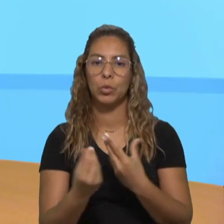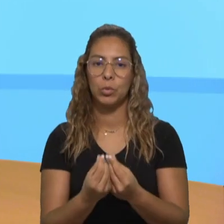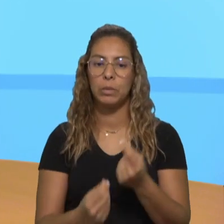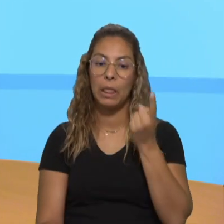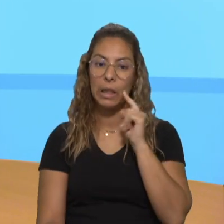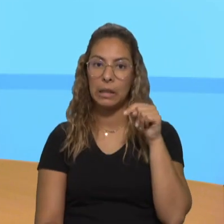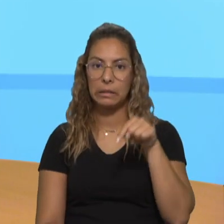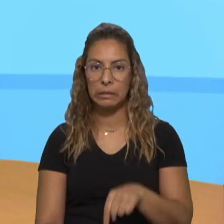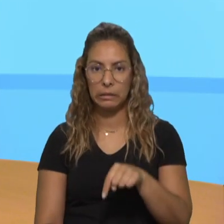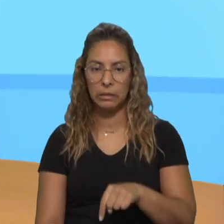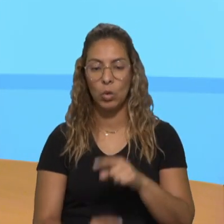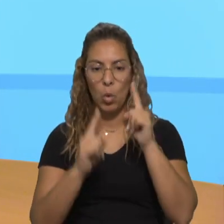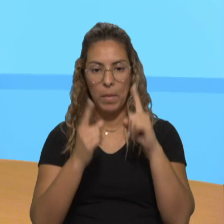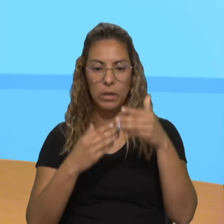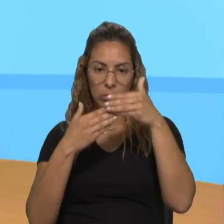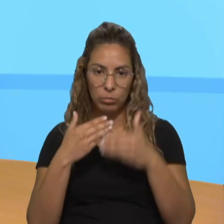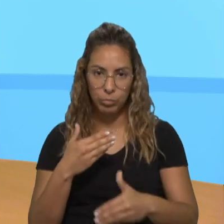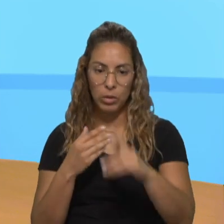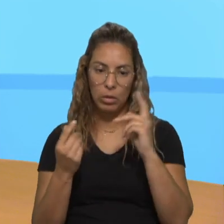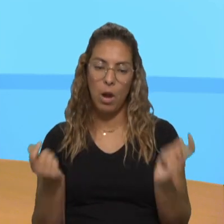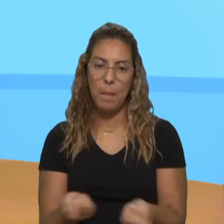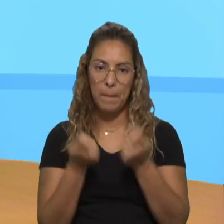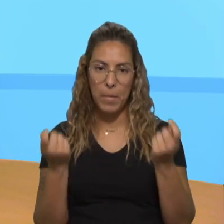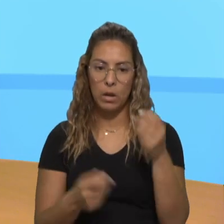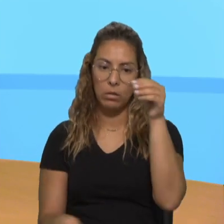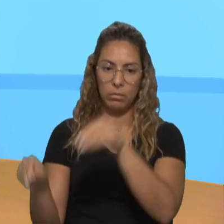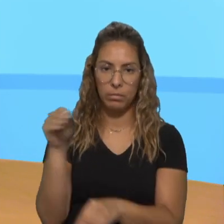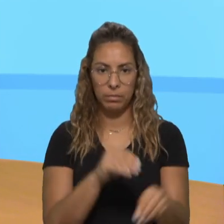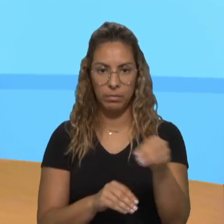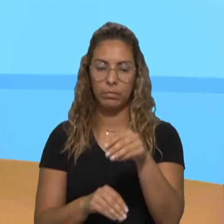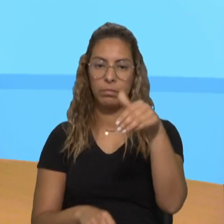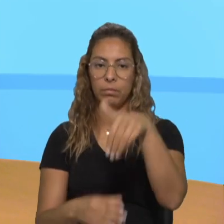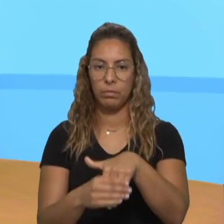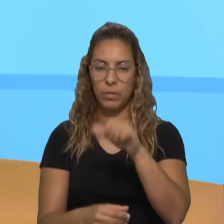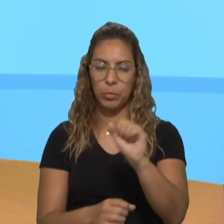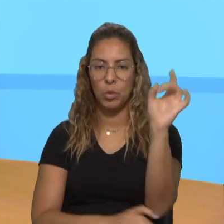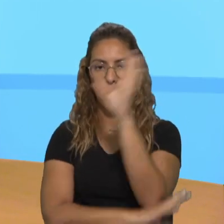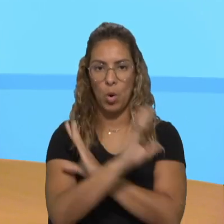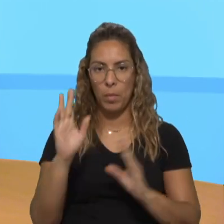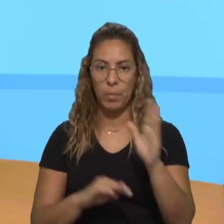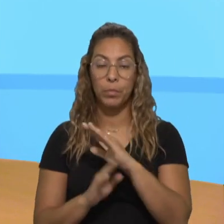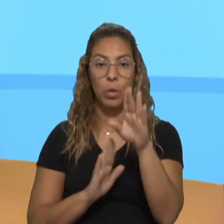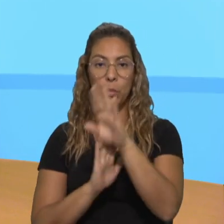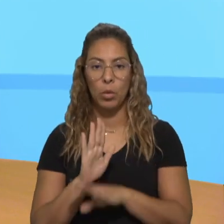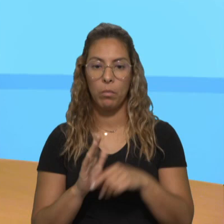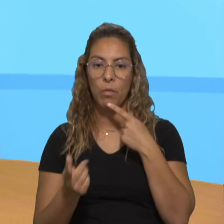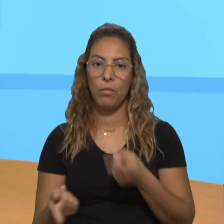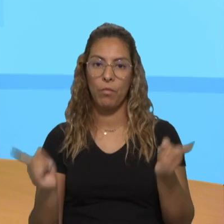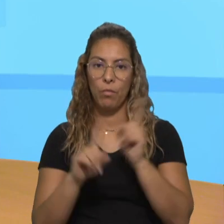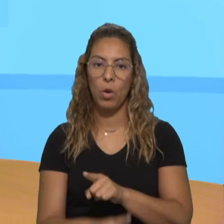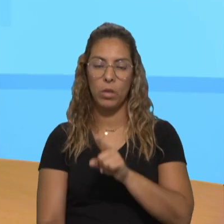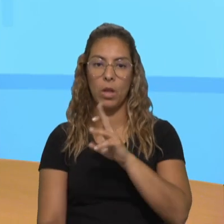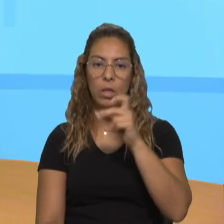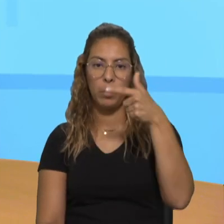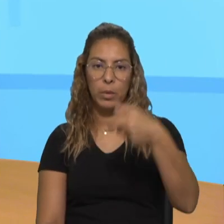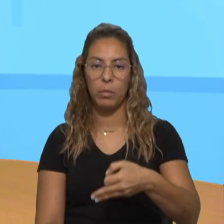dia em que começa oficialmente a campanha eleitoral para as eleições europeias. O programa Eclésia regressa aqui à RTP2